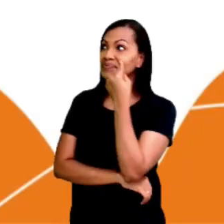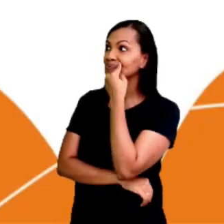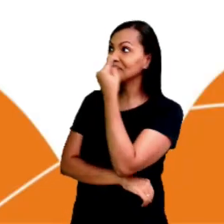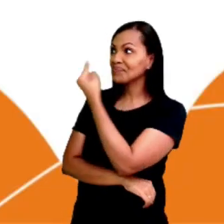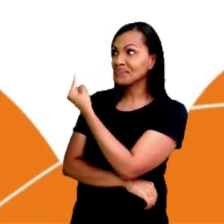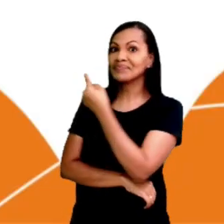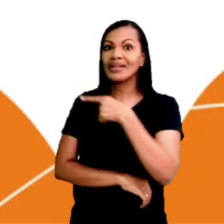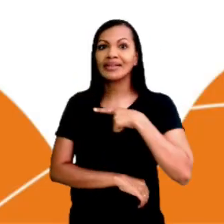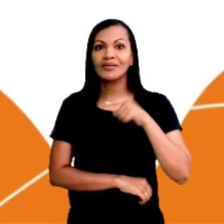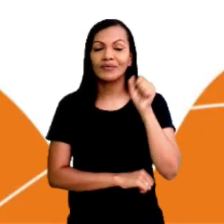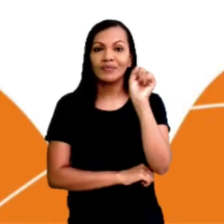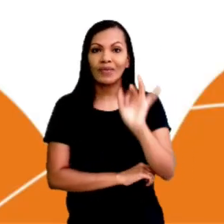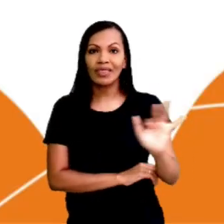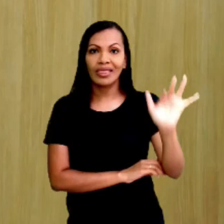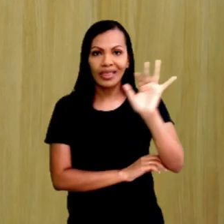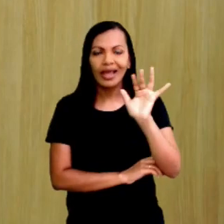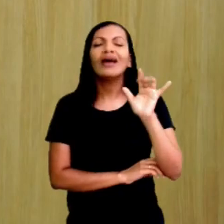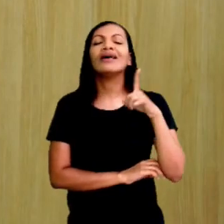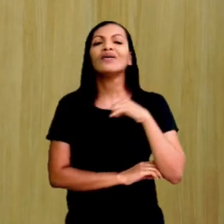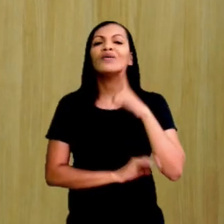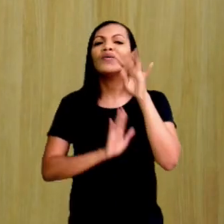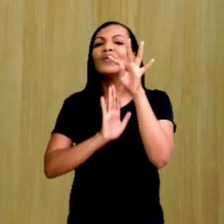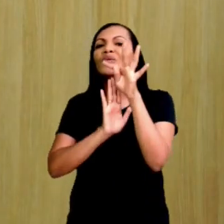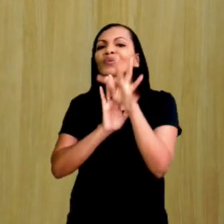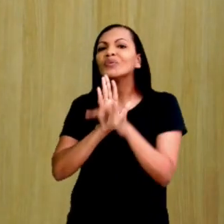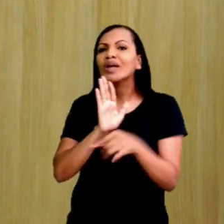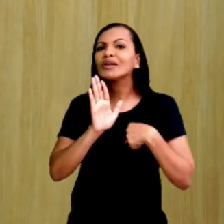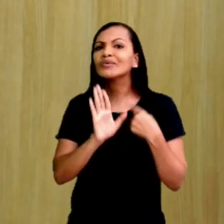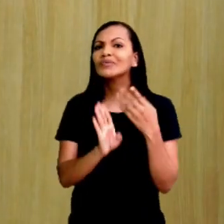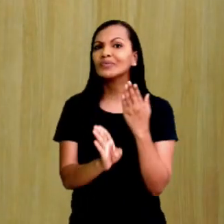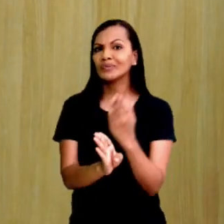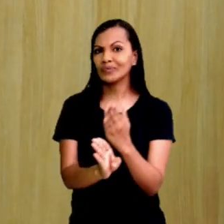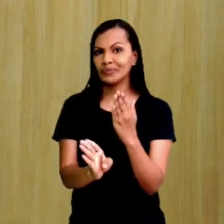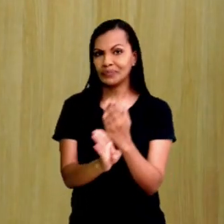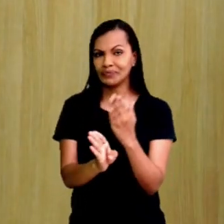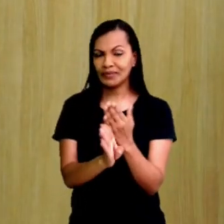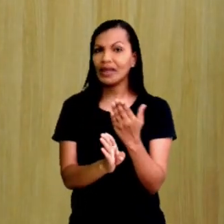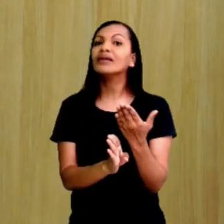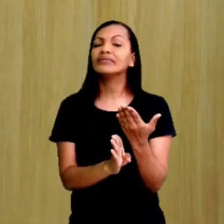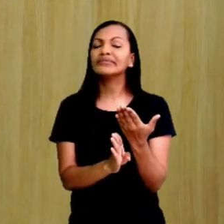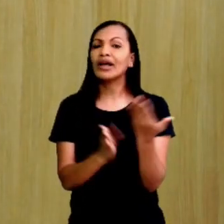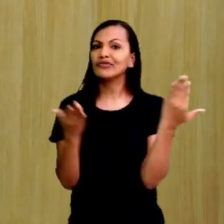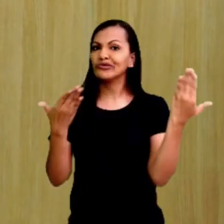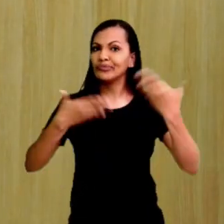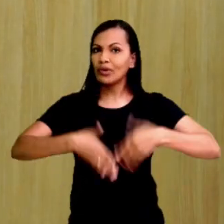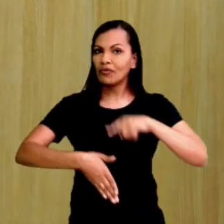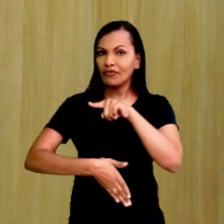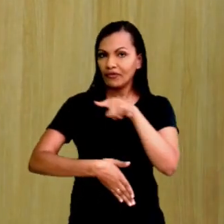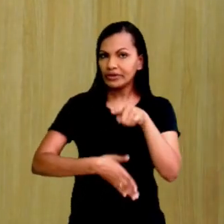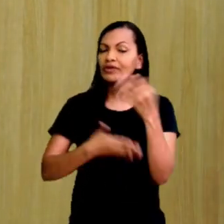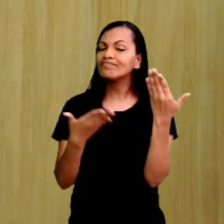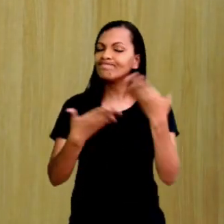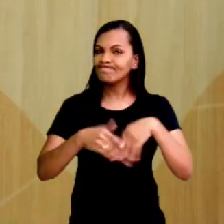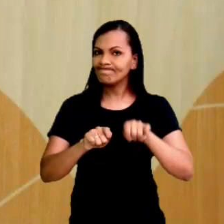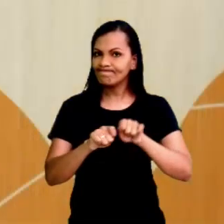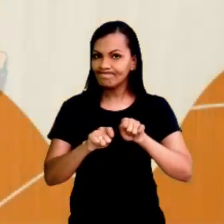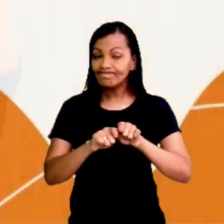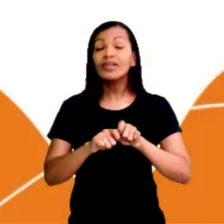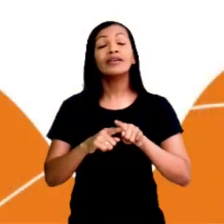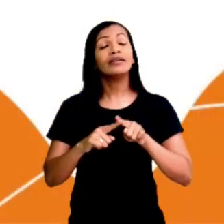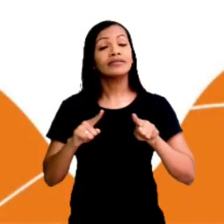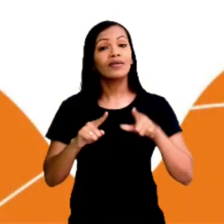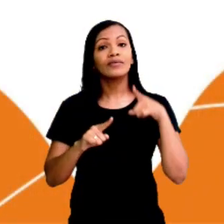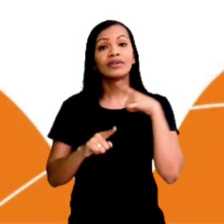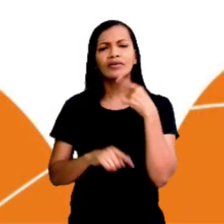charge que é um texto muito comum da gente encontrar nessas avaliações as quais vocês vão se submeterem e a gente